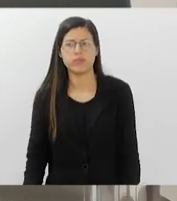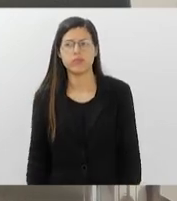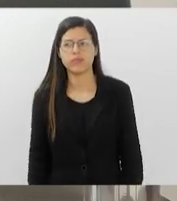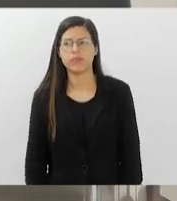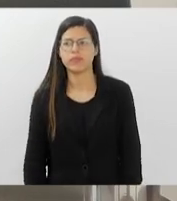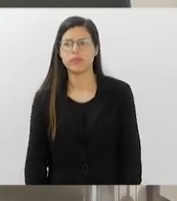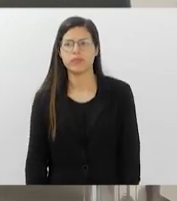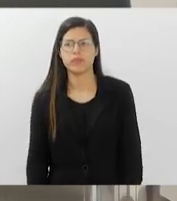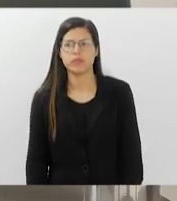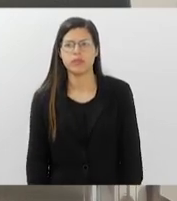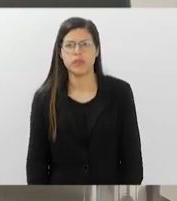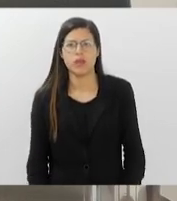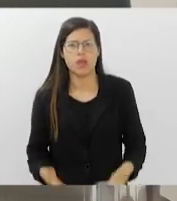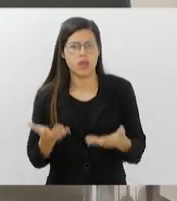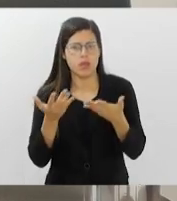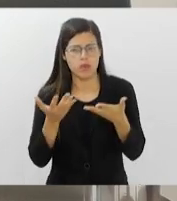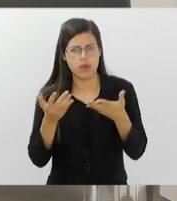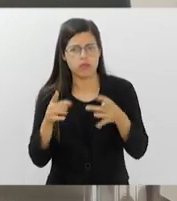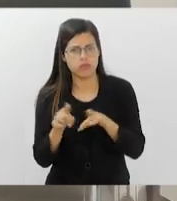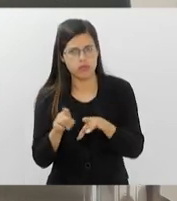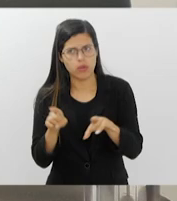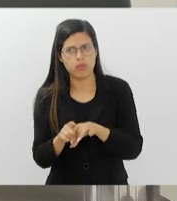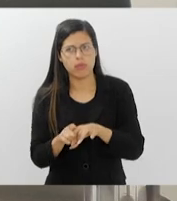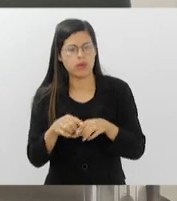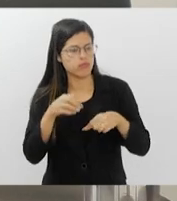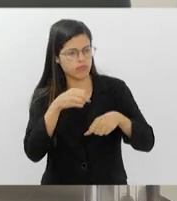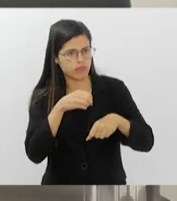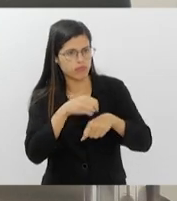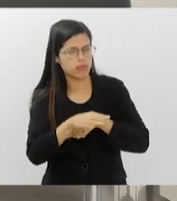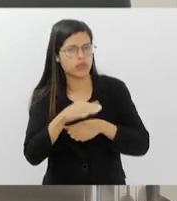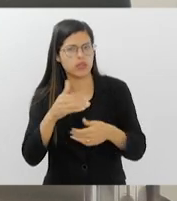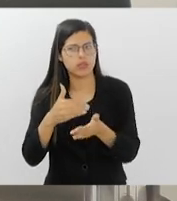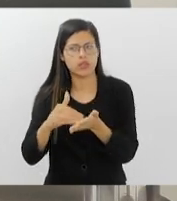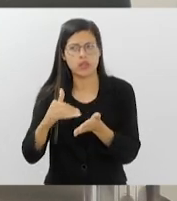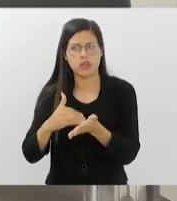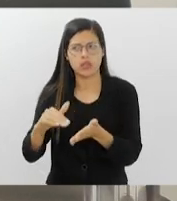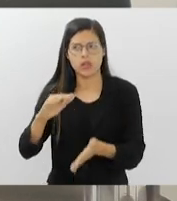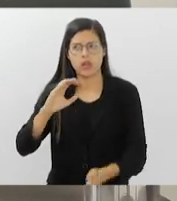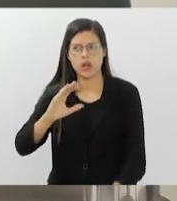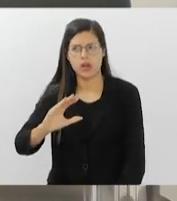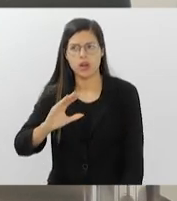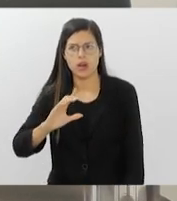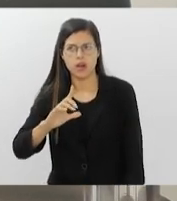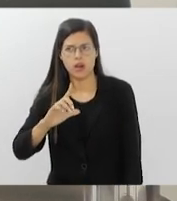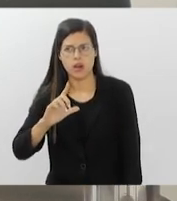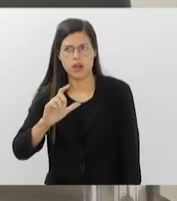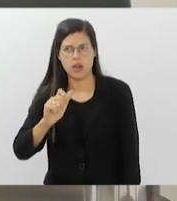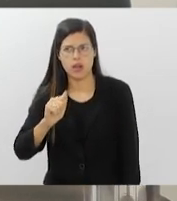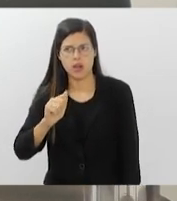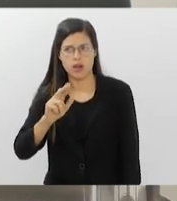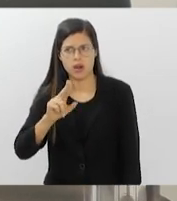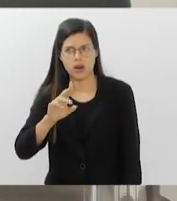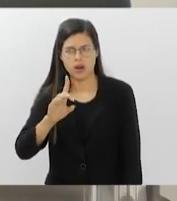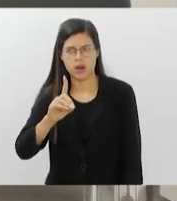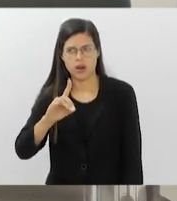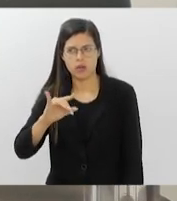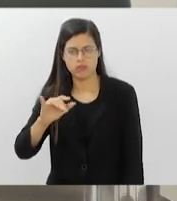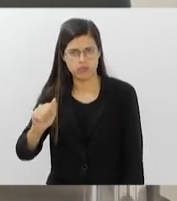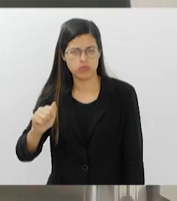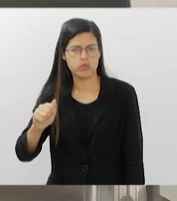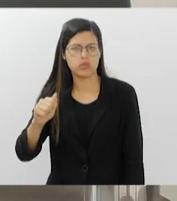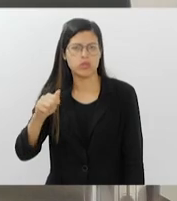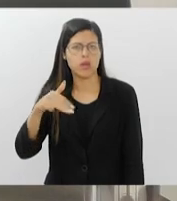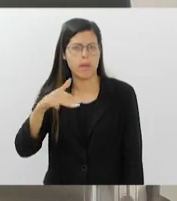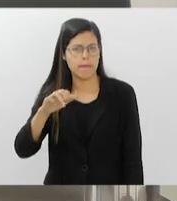gente mas quero que o senhor leve a secretária Cláudia mero toda essa nossa insatisfação com o